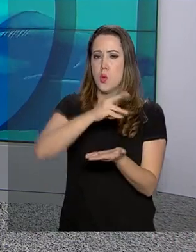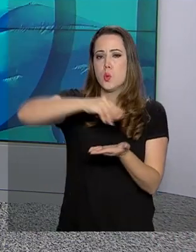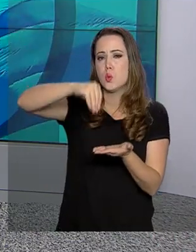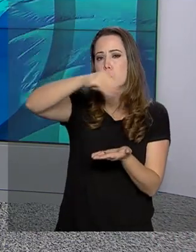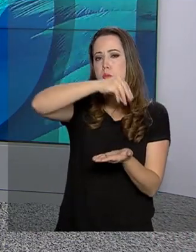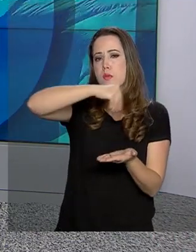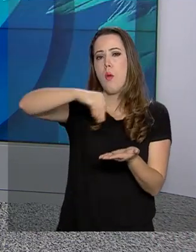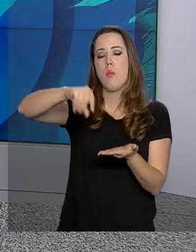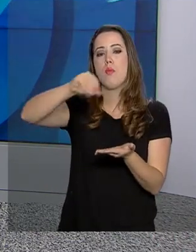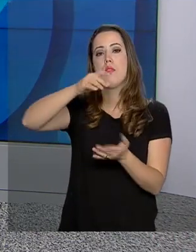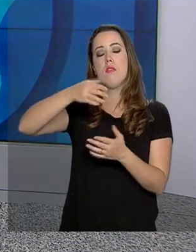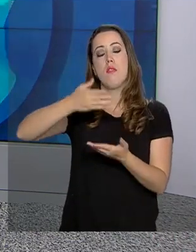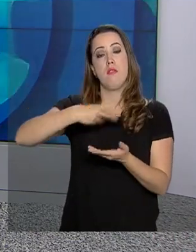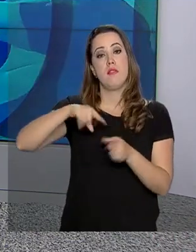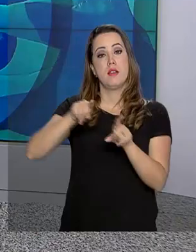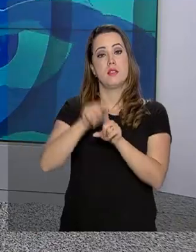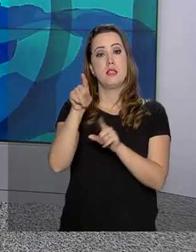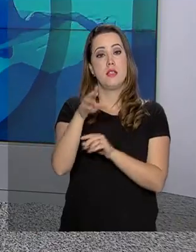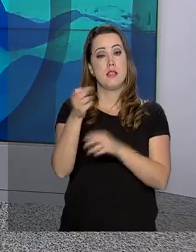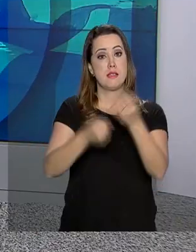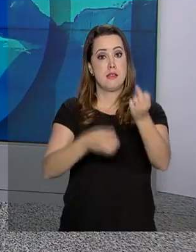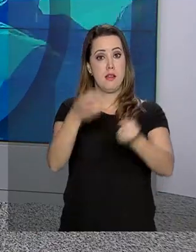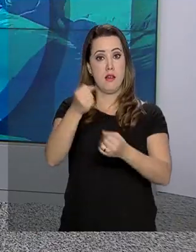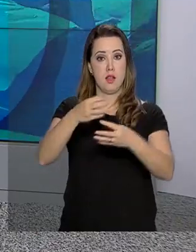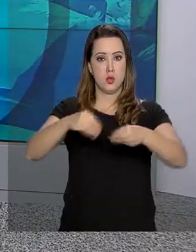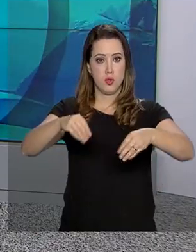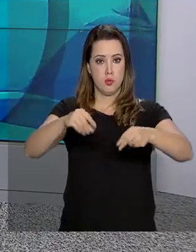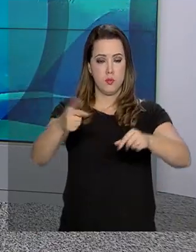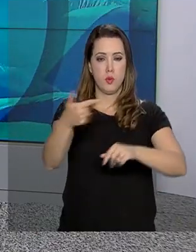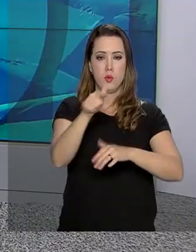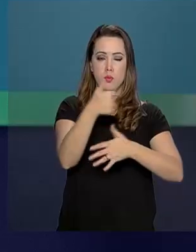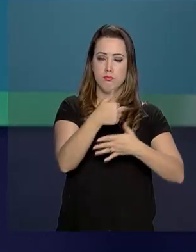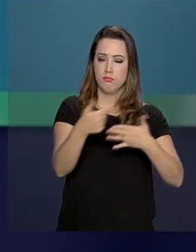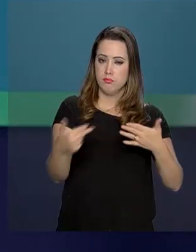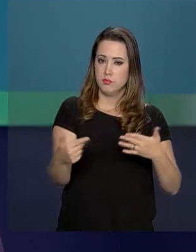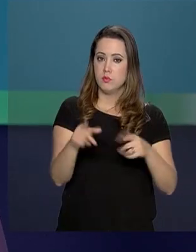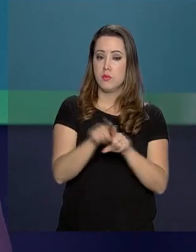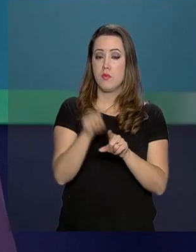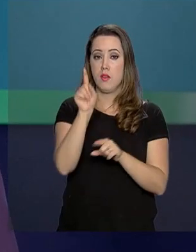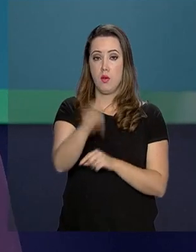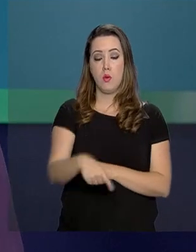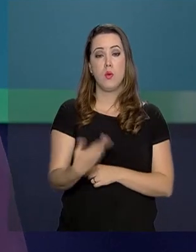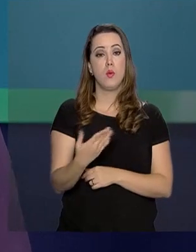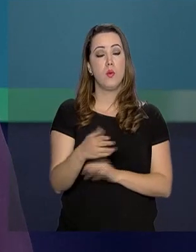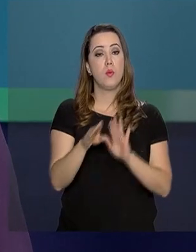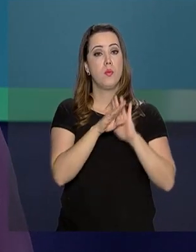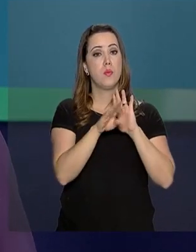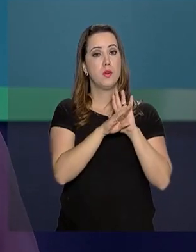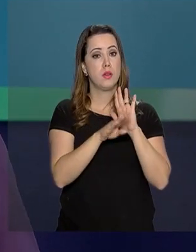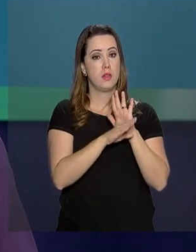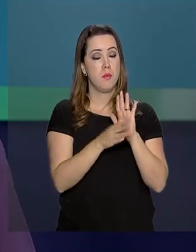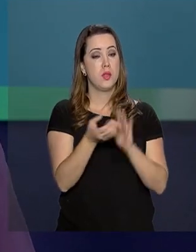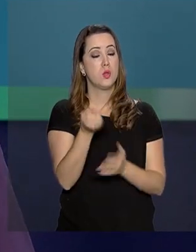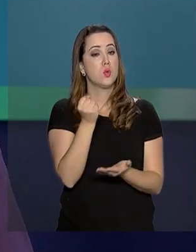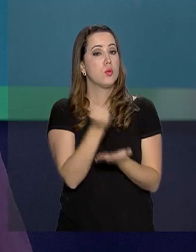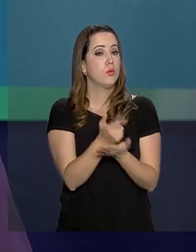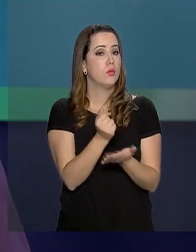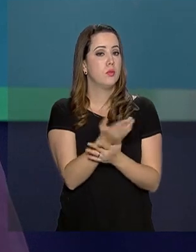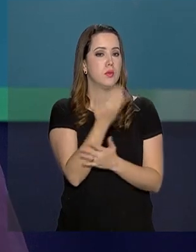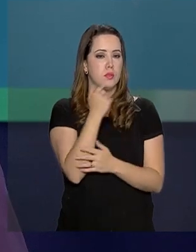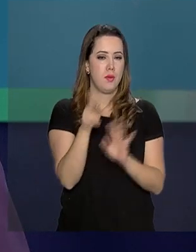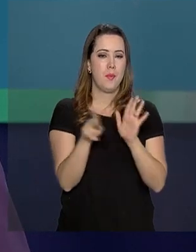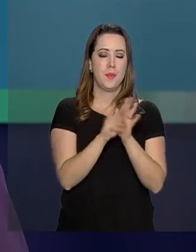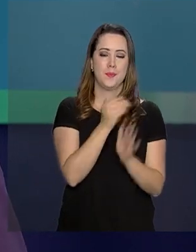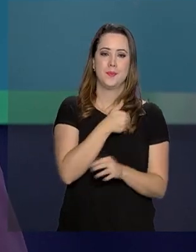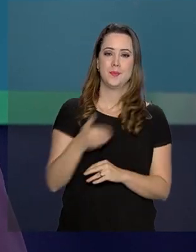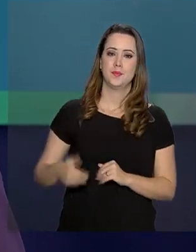temperos farinhas e leite em pó entre outros produtos o programa de aquisição de alimentos é uma iniciativa do governo